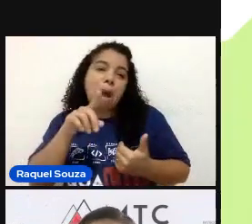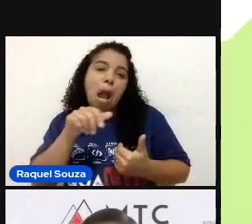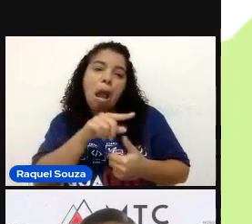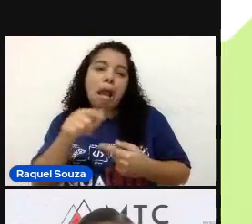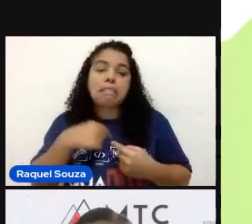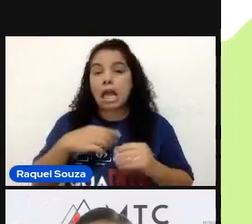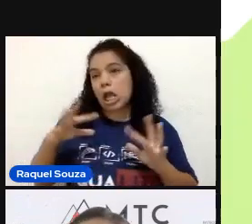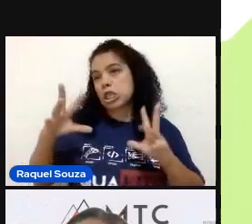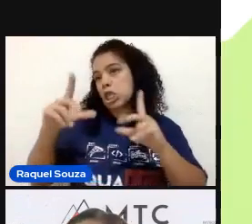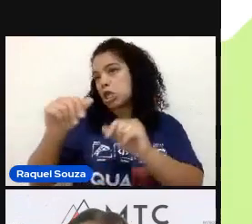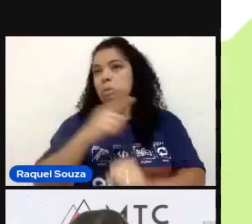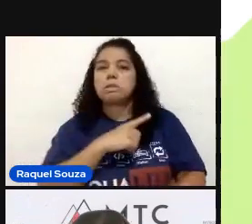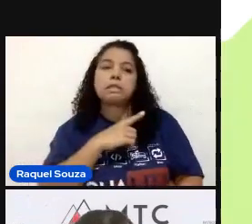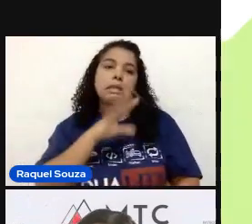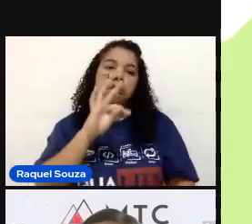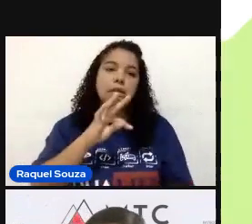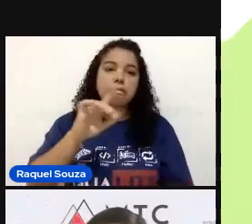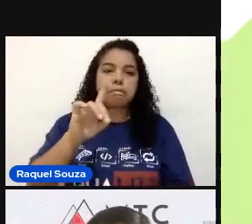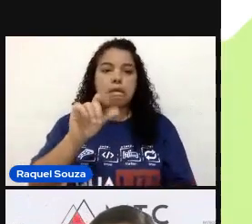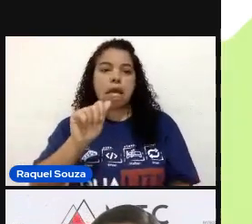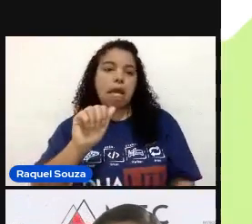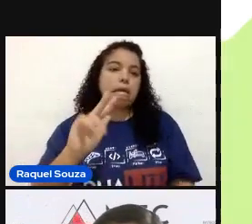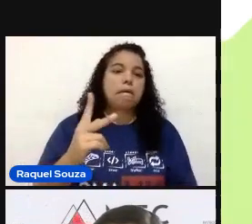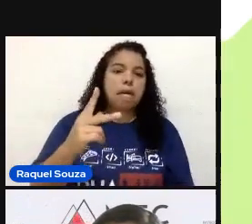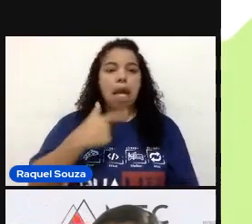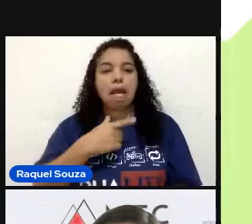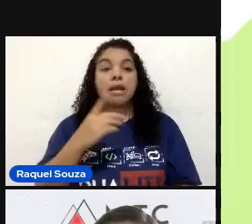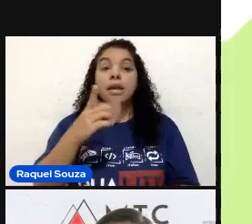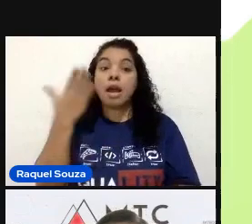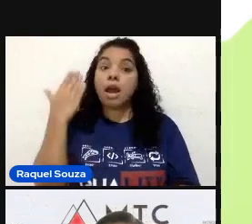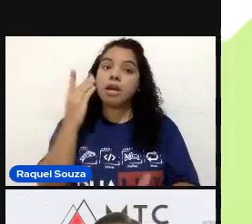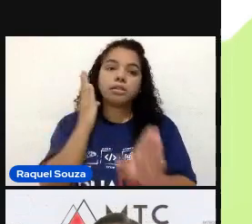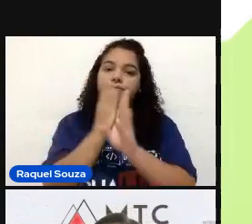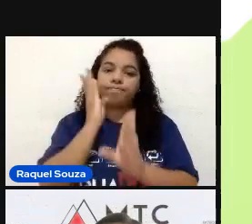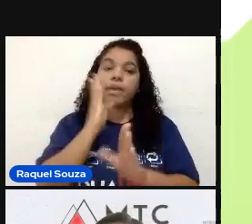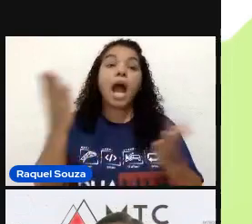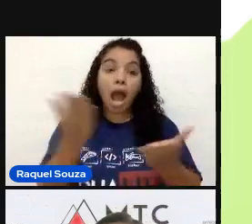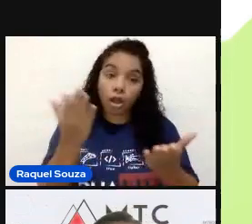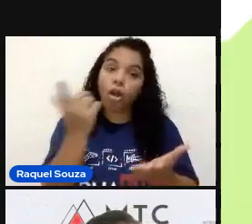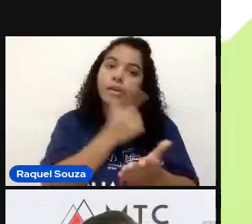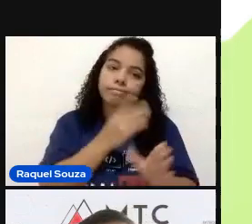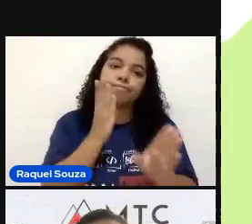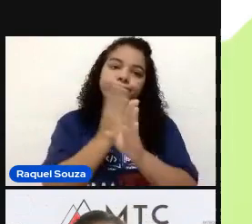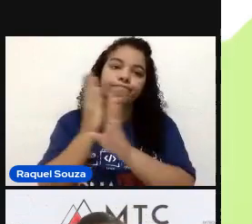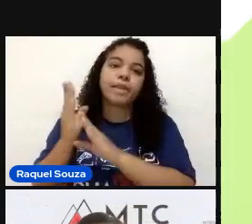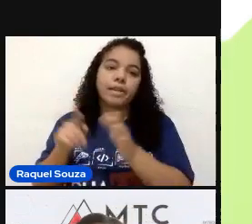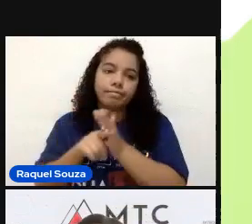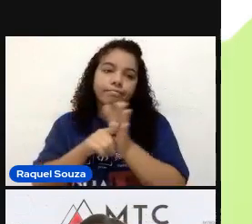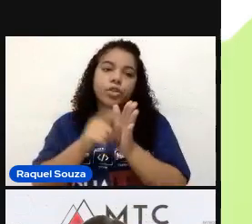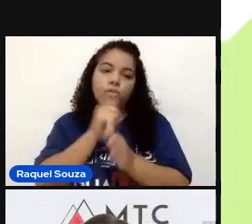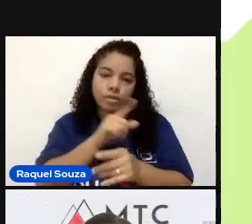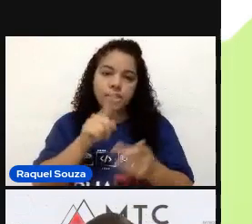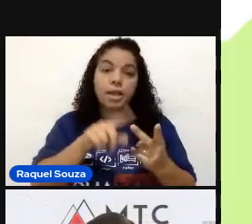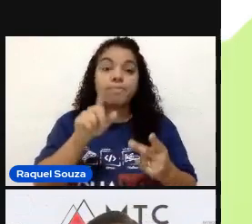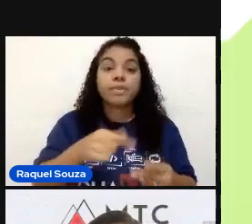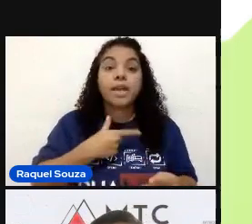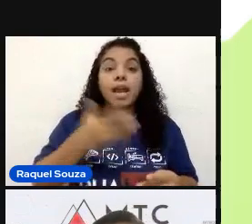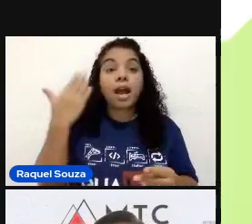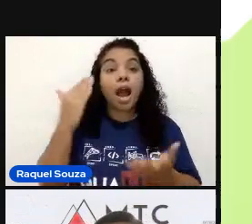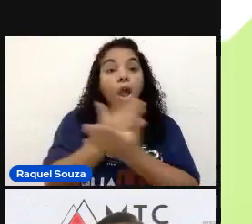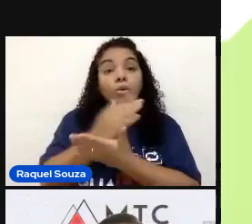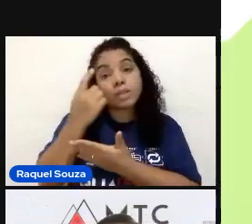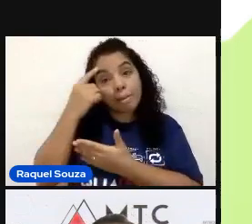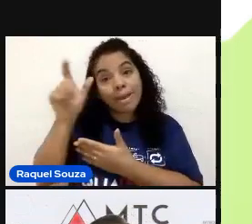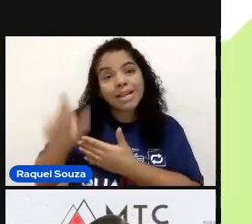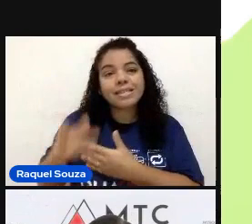agora todo mundo tem TDAH. Não era diagnosticado, agora é. Algumas pessoas também costumam dizer que é erro dos pais. Os